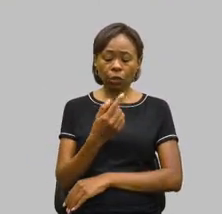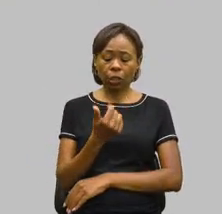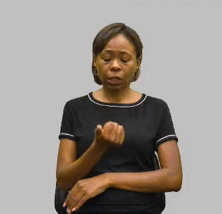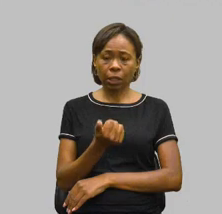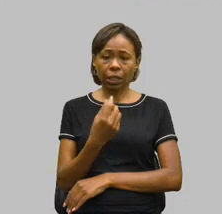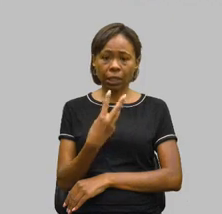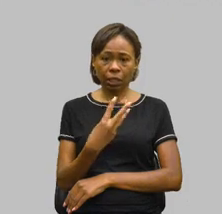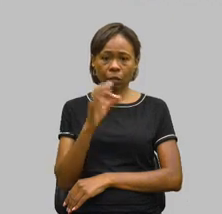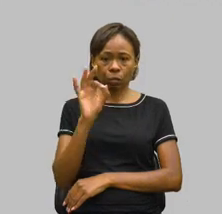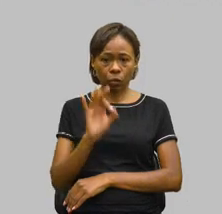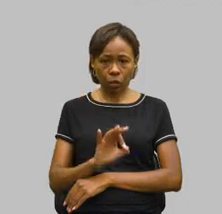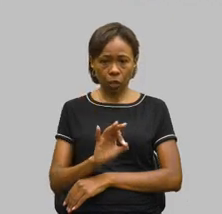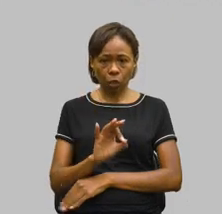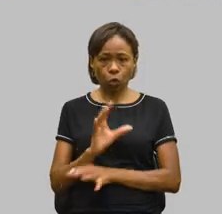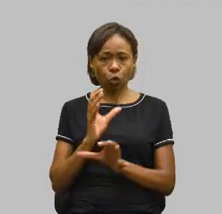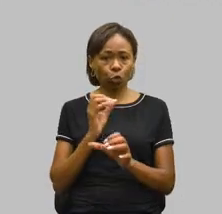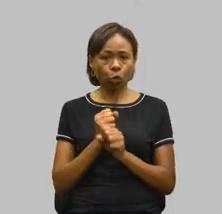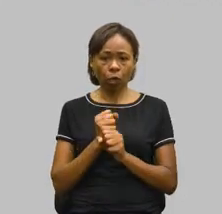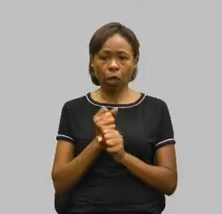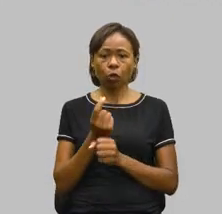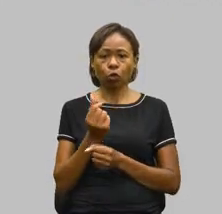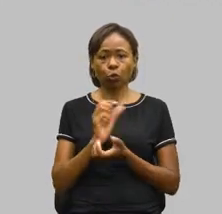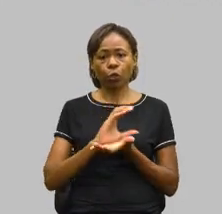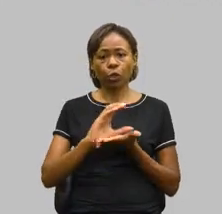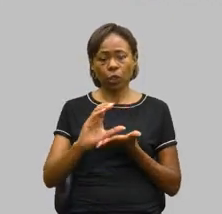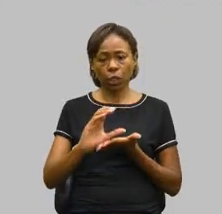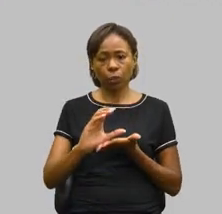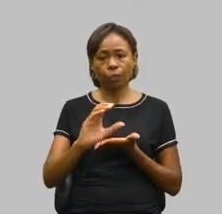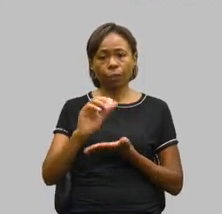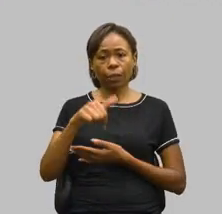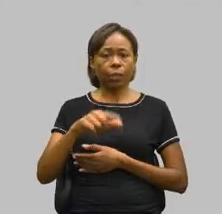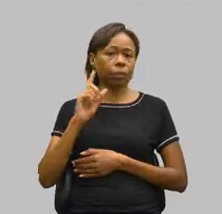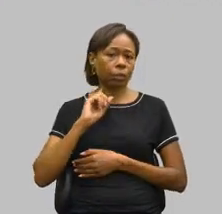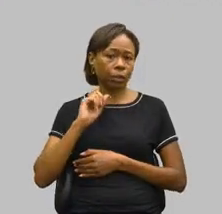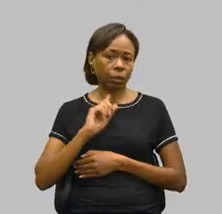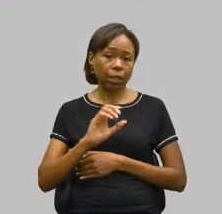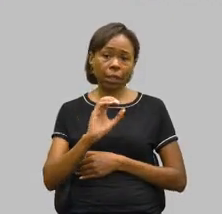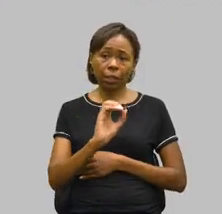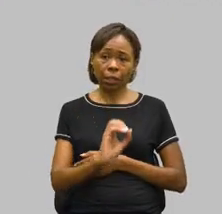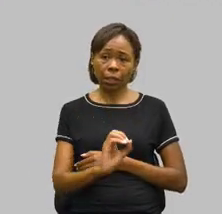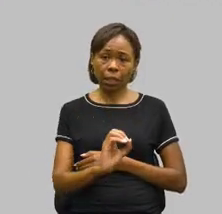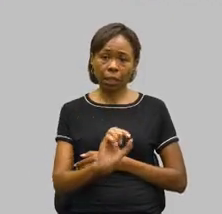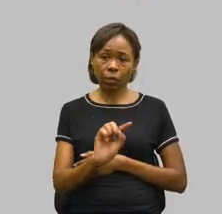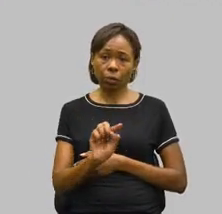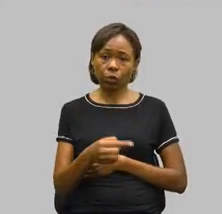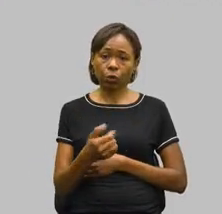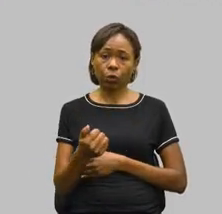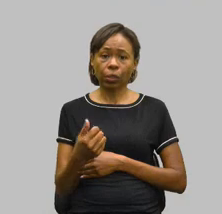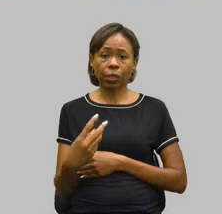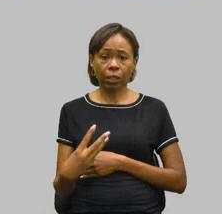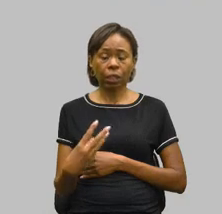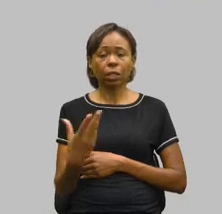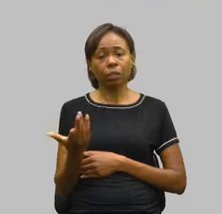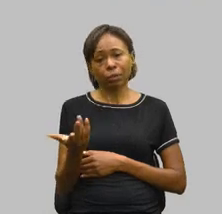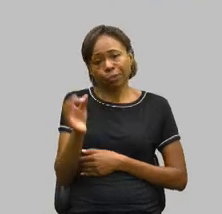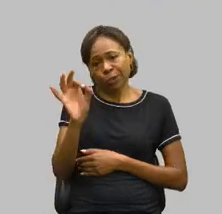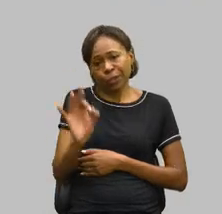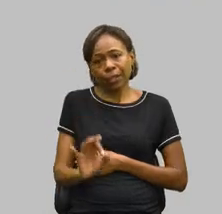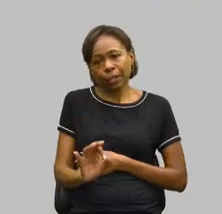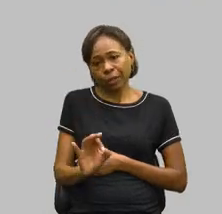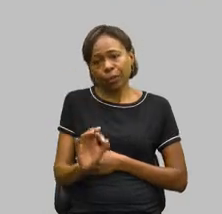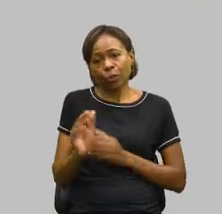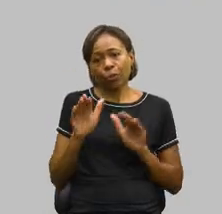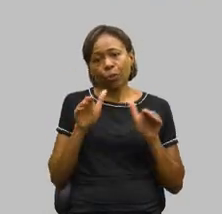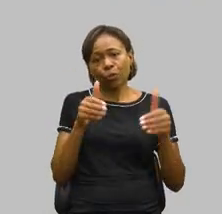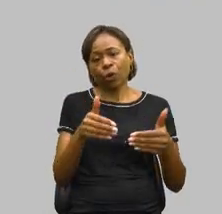dos recursos totais investidos no estado de Minas Gerais 0,11% para políticas que